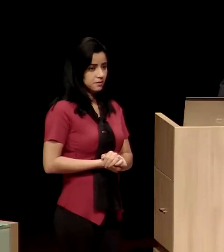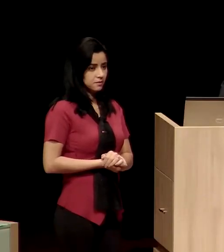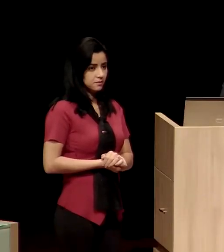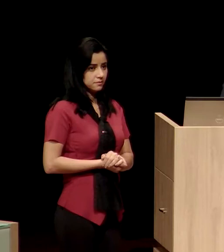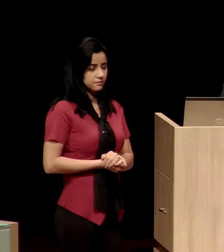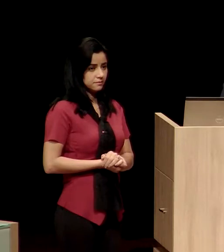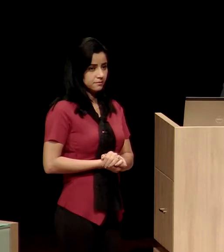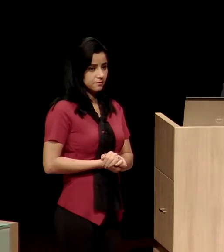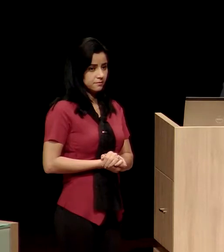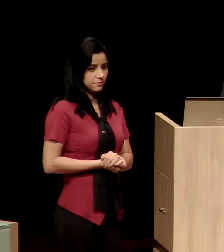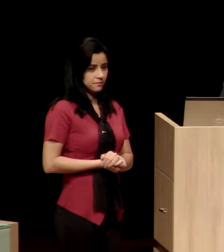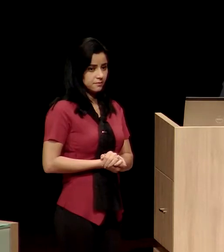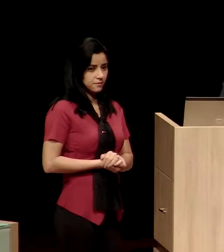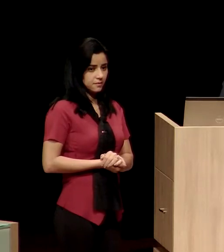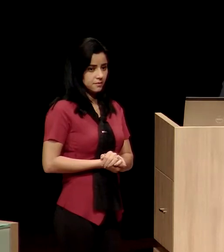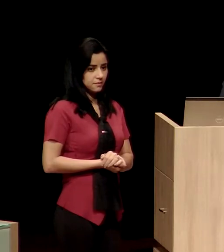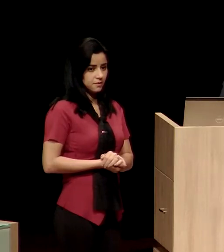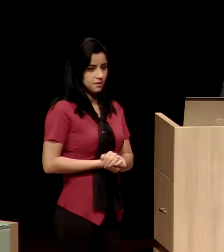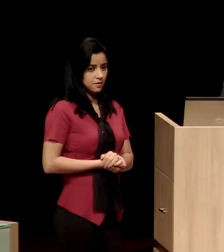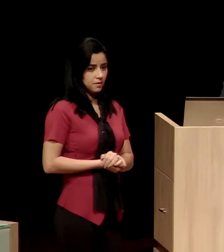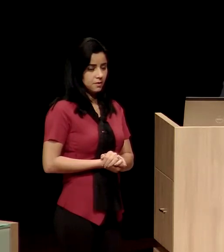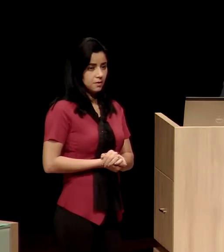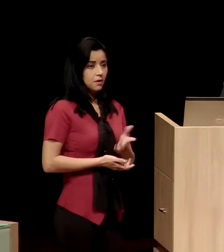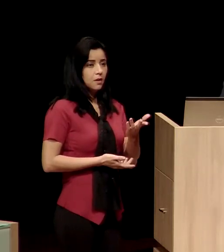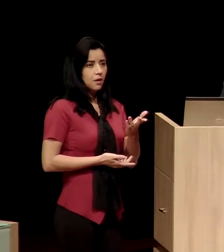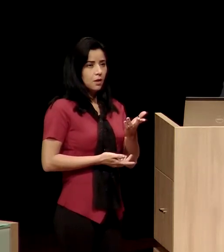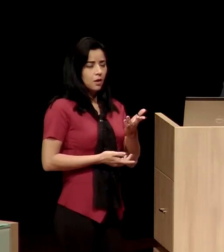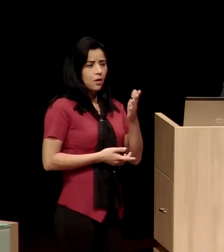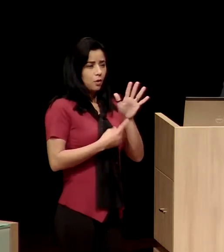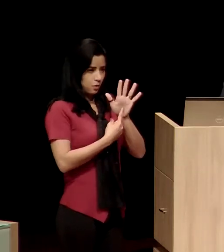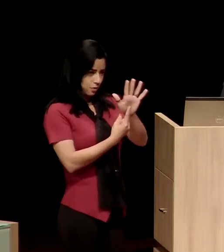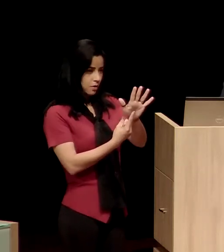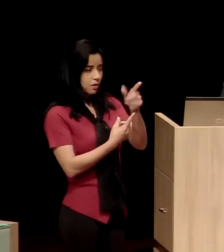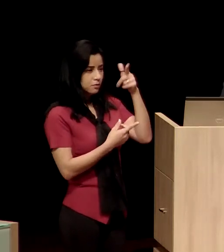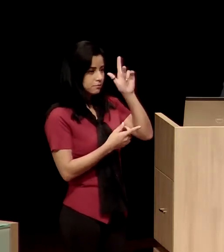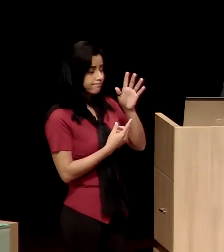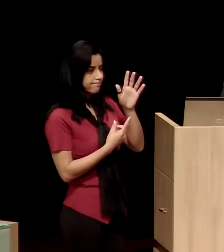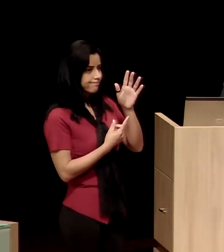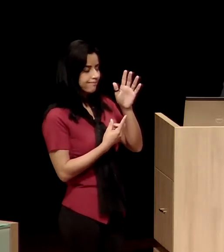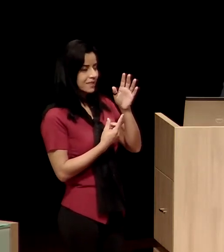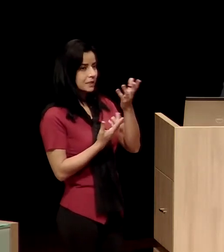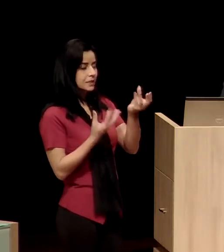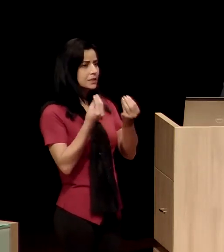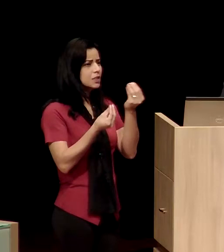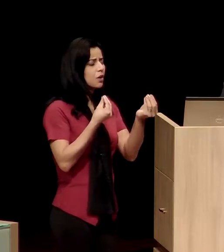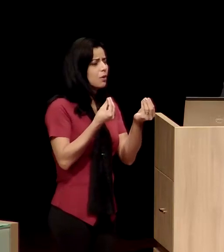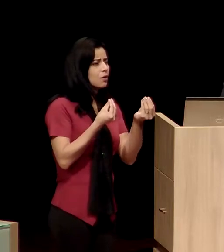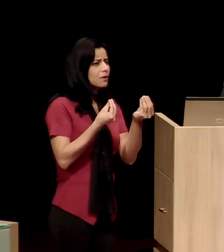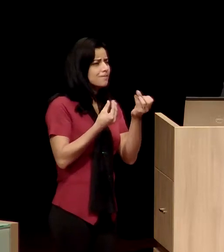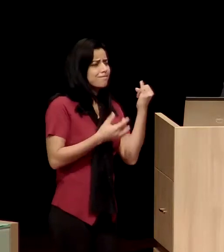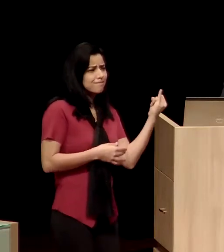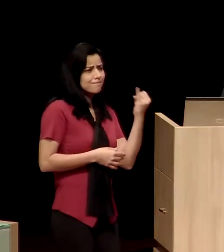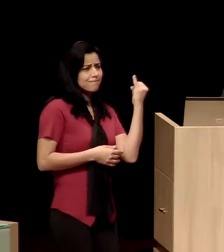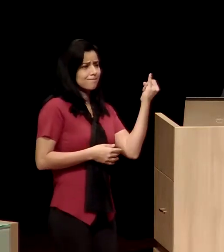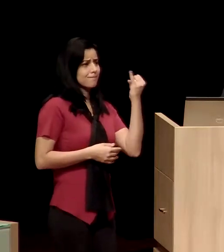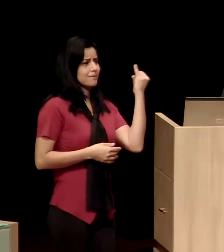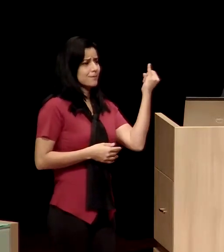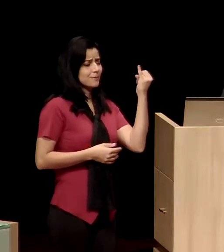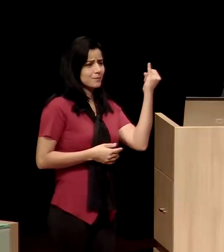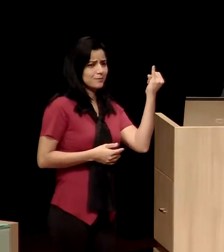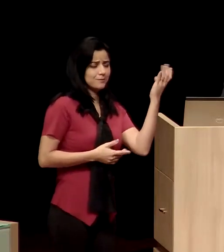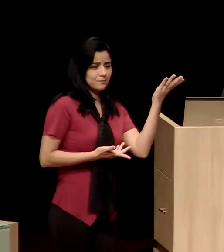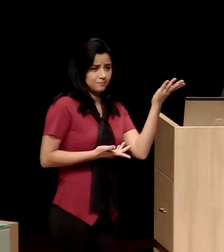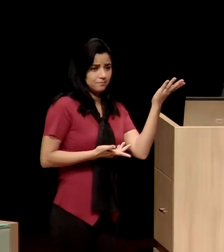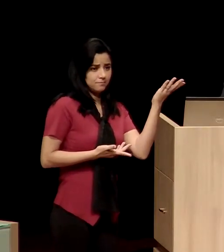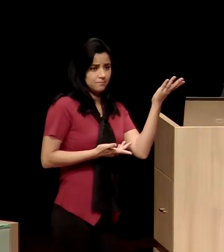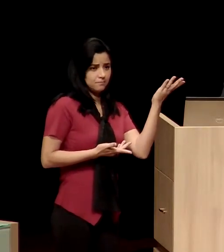scientific thinking and argumentation. A sua apresentação mostrou como é muito importante e